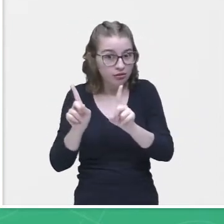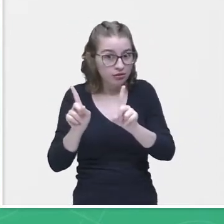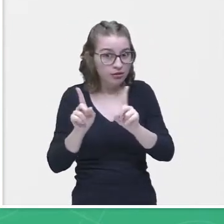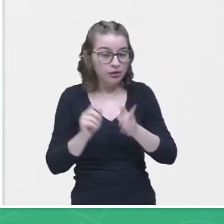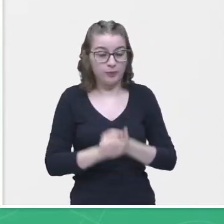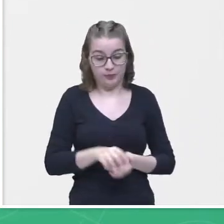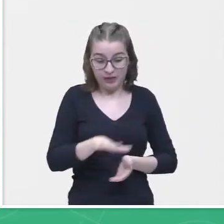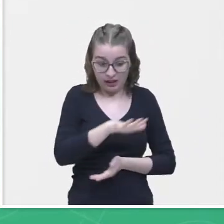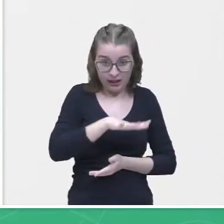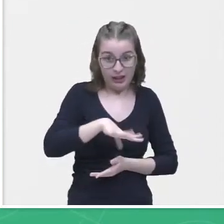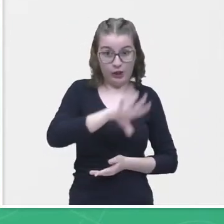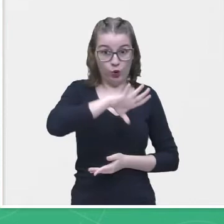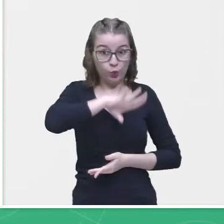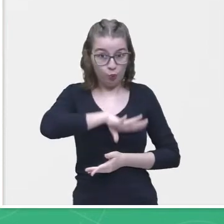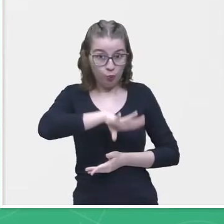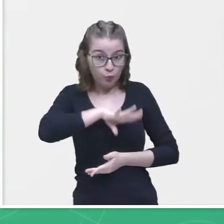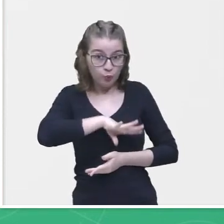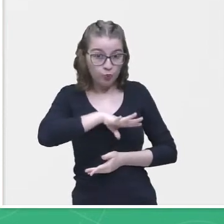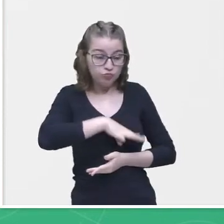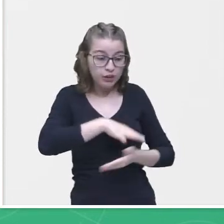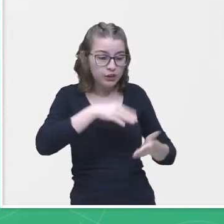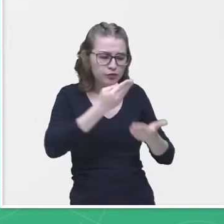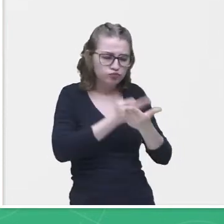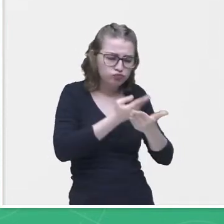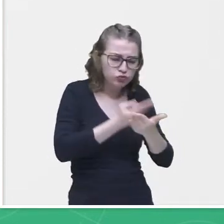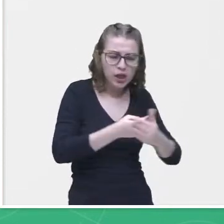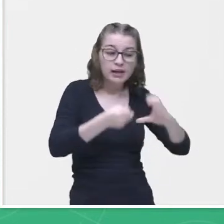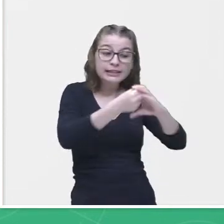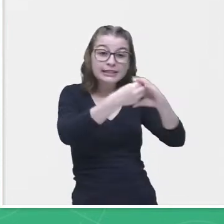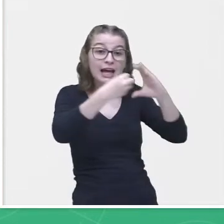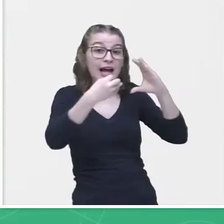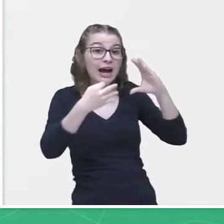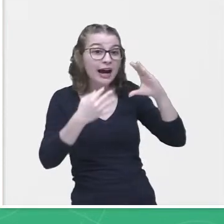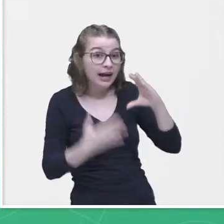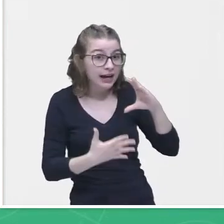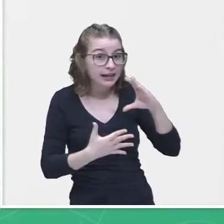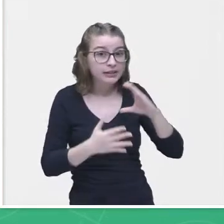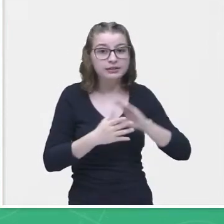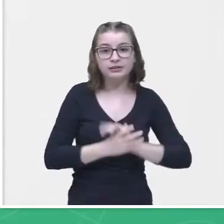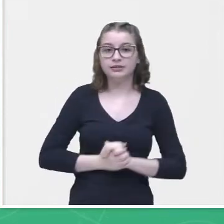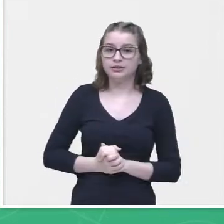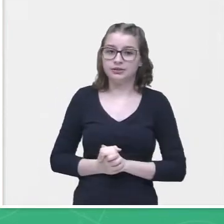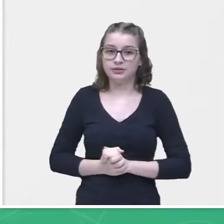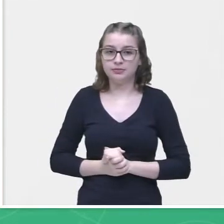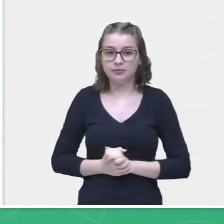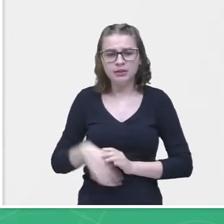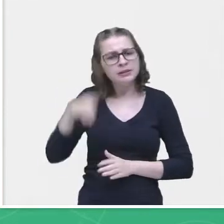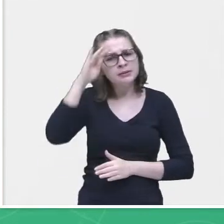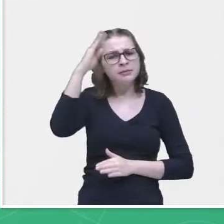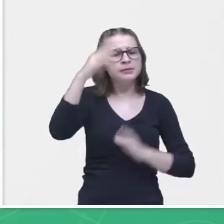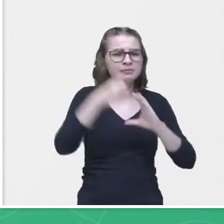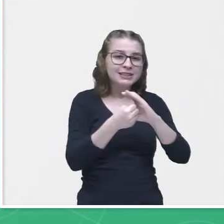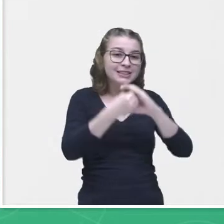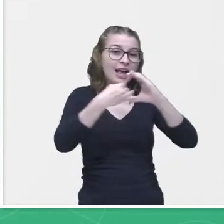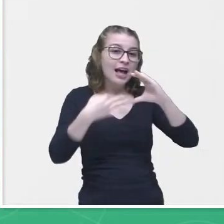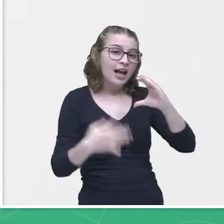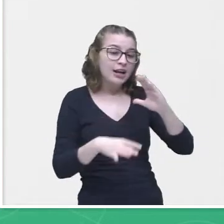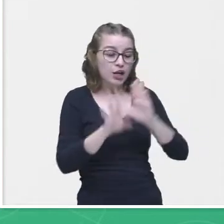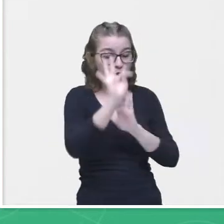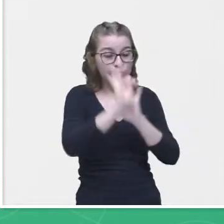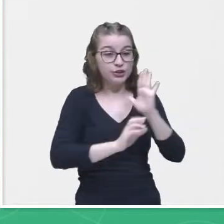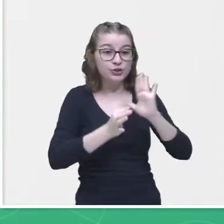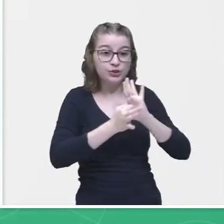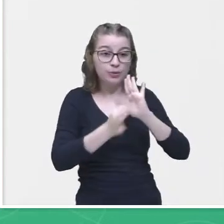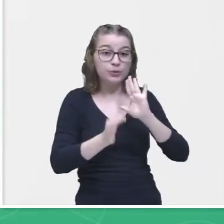língua portuguesa que nós estudamos as características. Vamos a elas, olha aí. As principais características dos textos